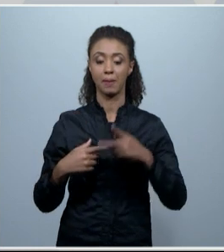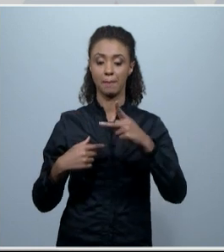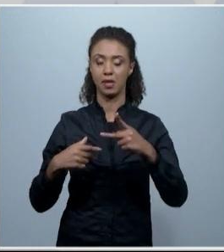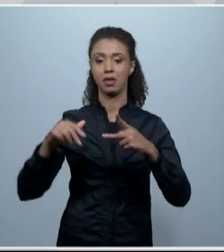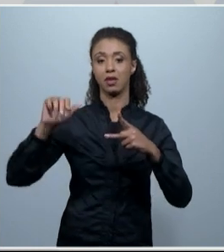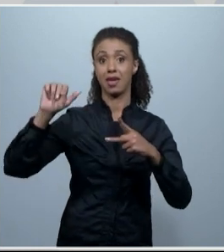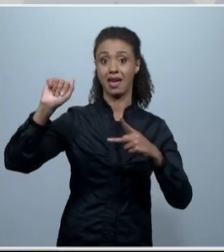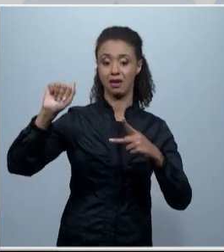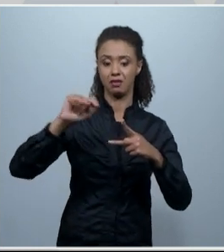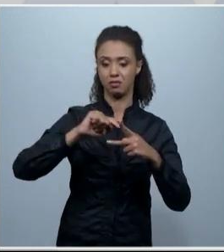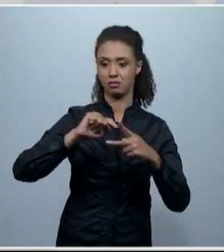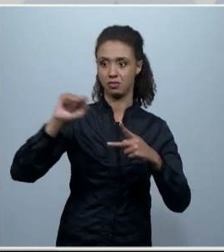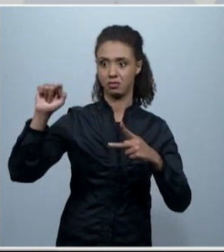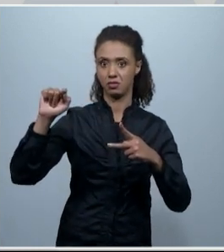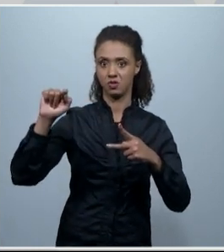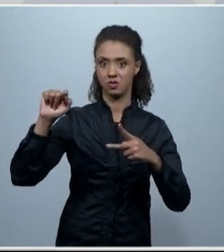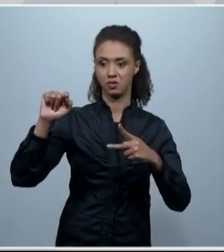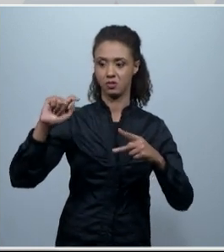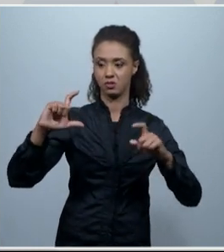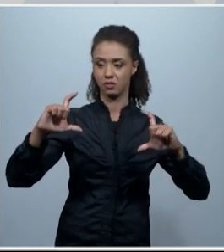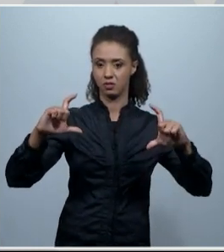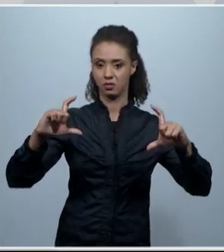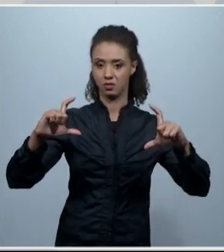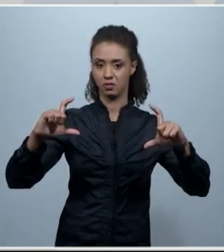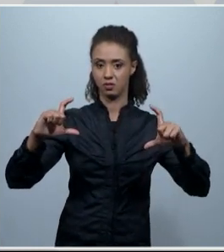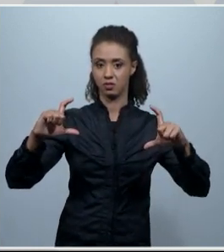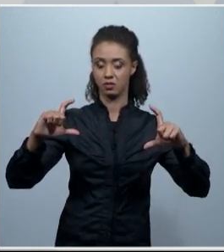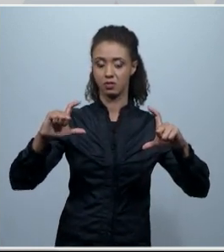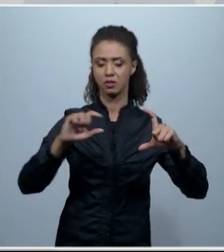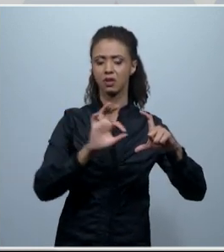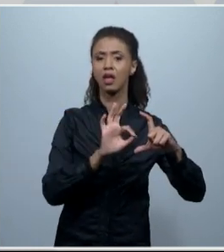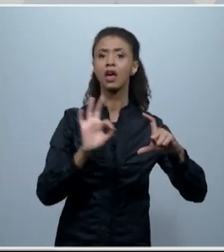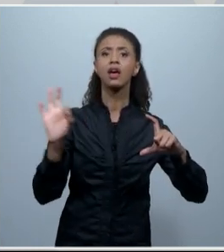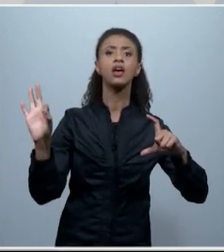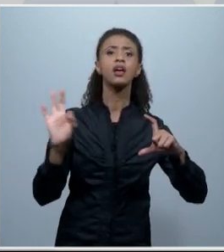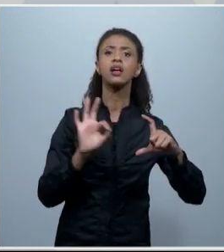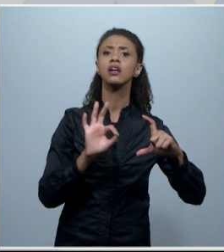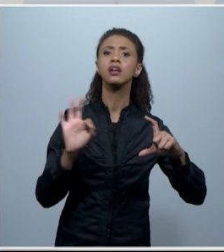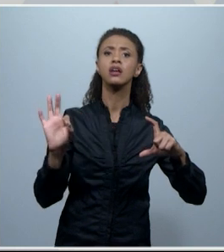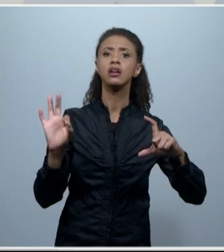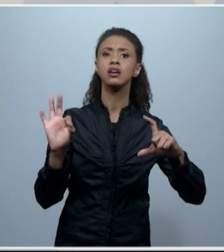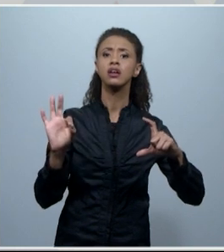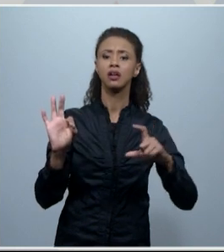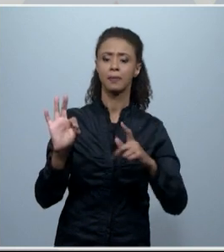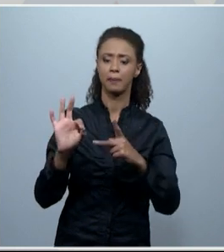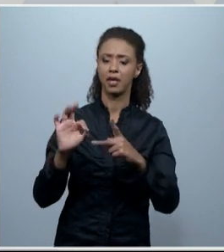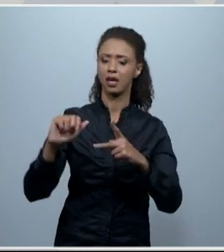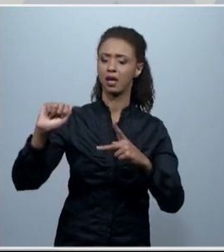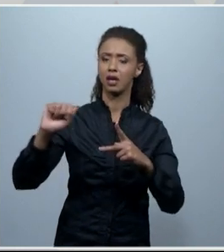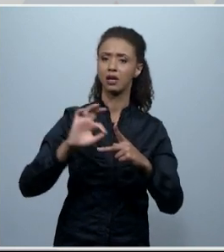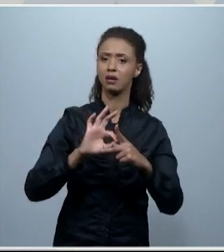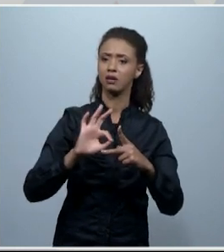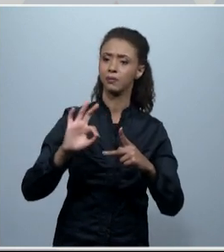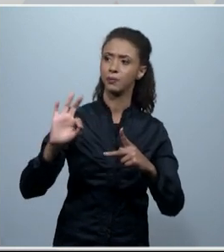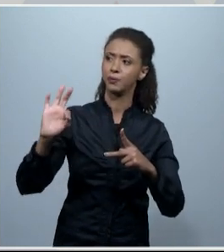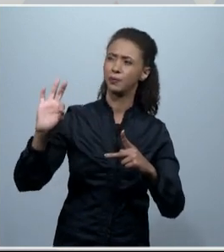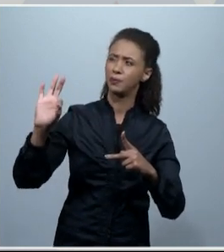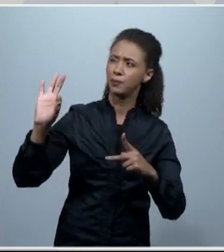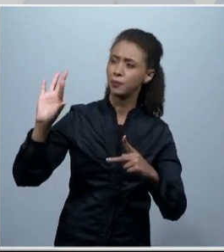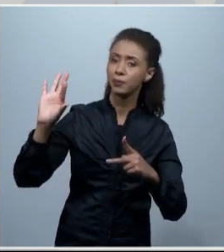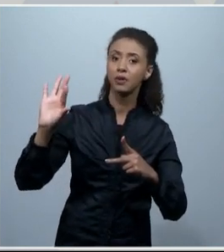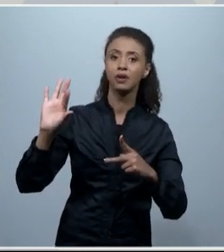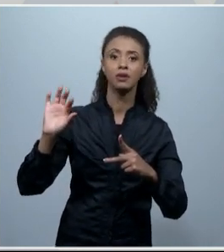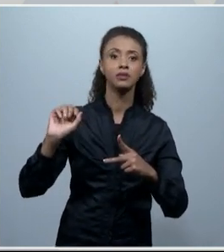se você colocar nessa forma aqui nessa distância da inffinito porque esse denominador vai fazer esse número tão grande